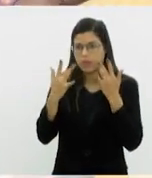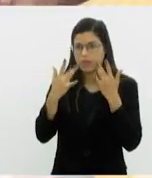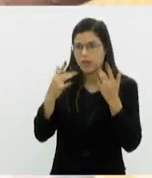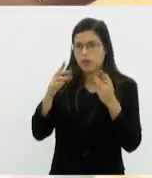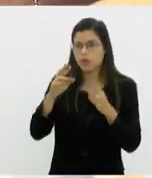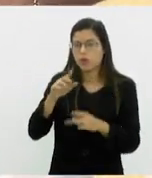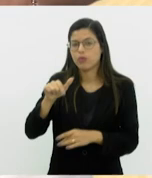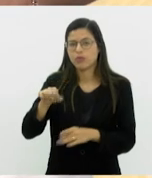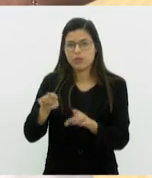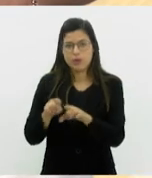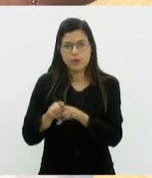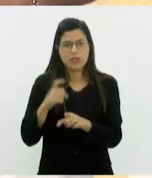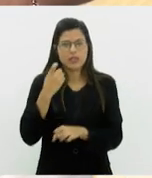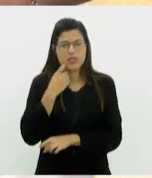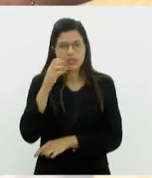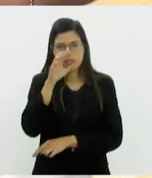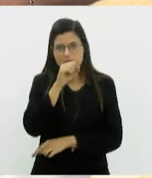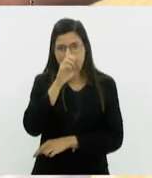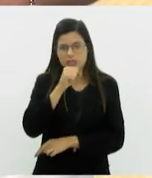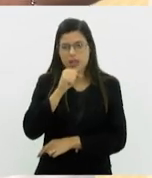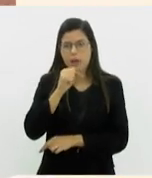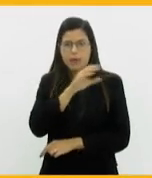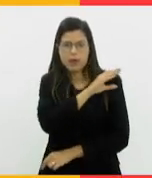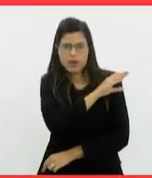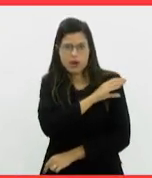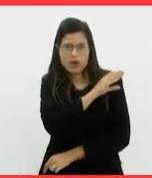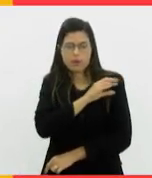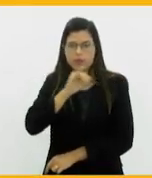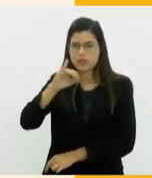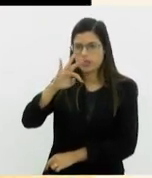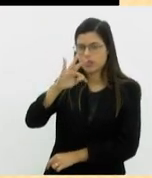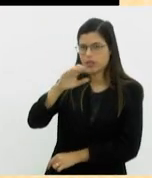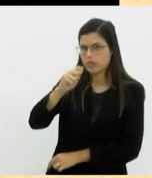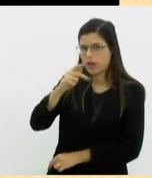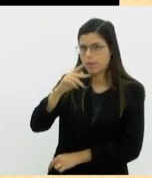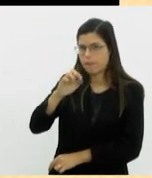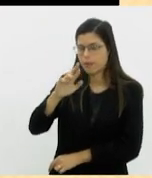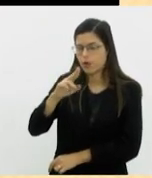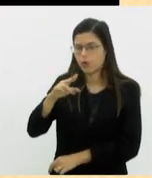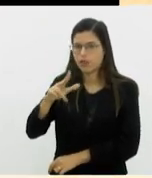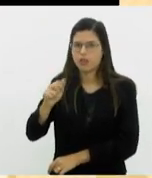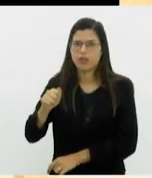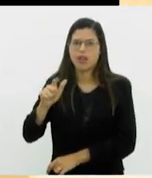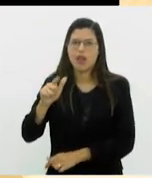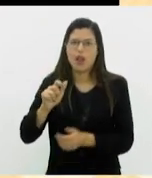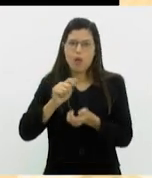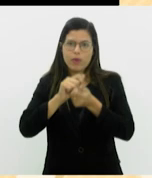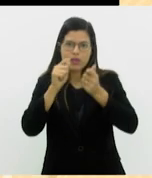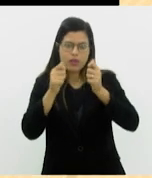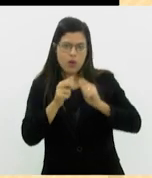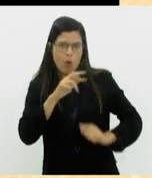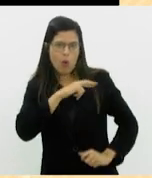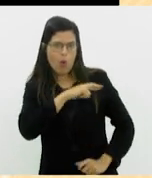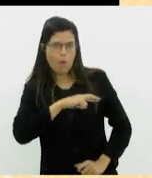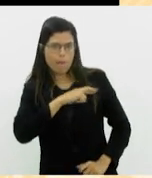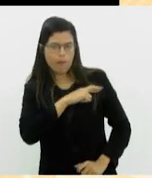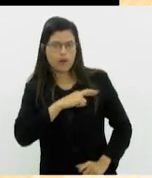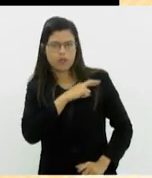nesta sexta e sábado nos municípios de Campos e Itaperuna. A peça é uma adaptação do romance Grande Sertão